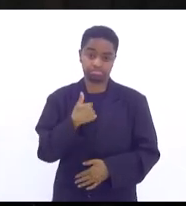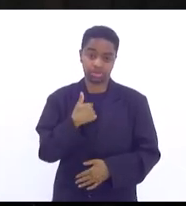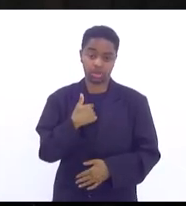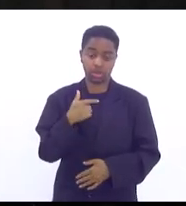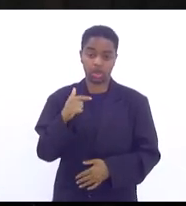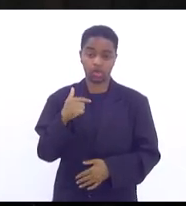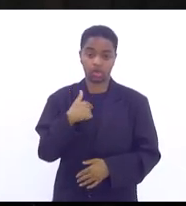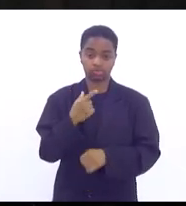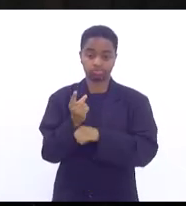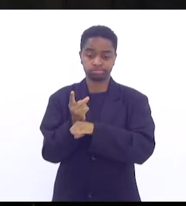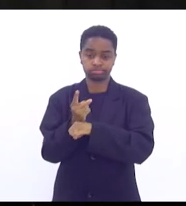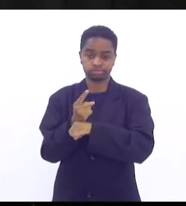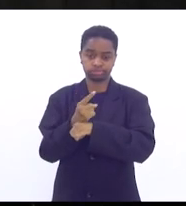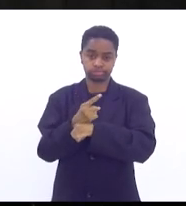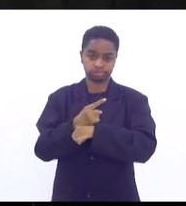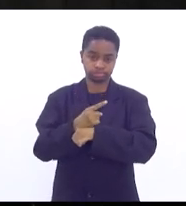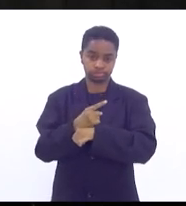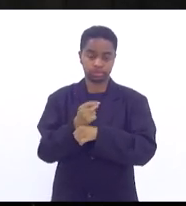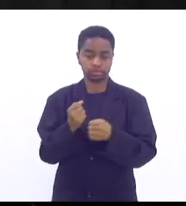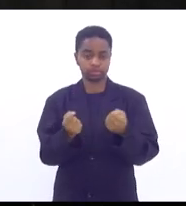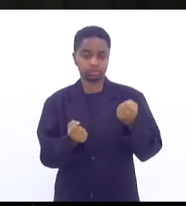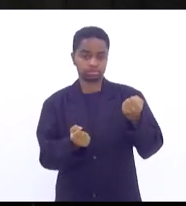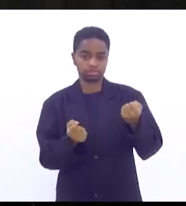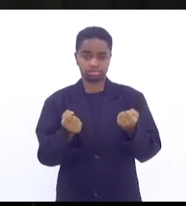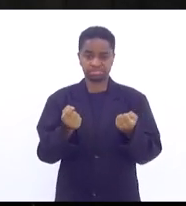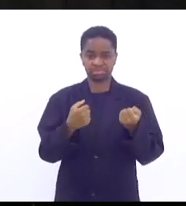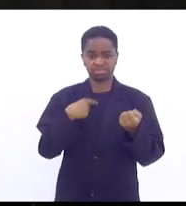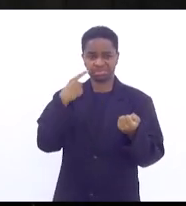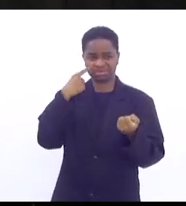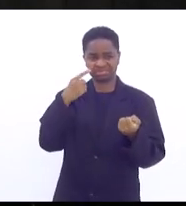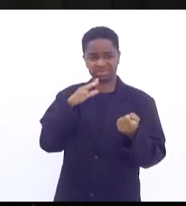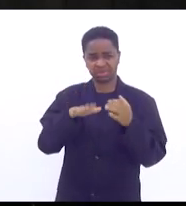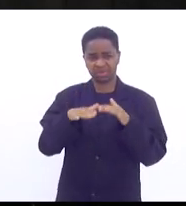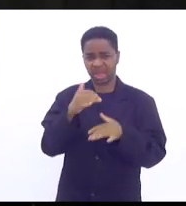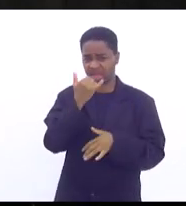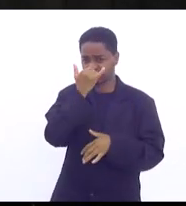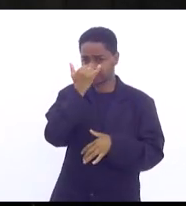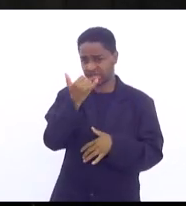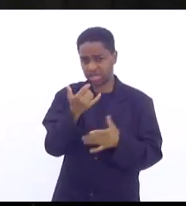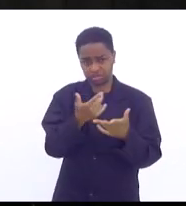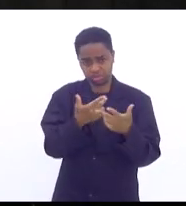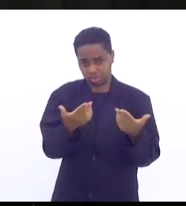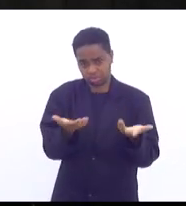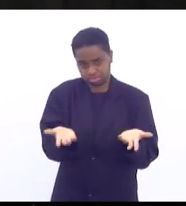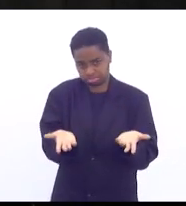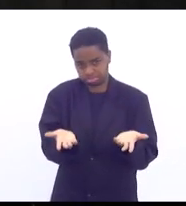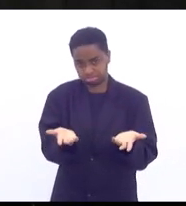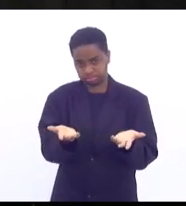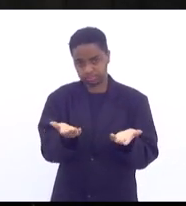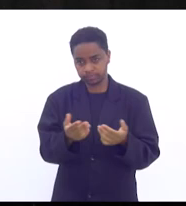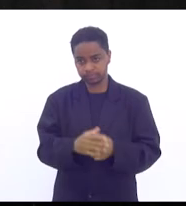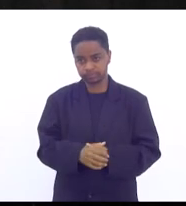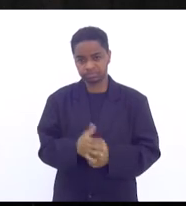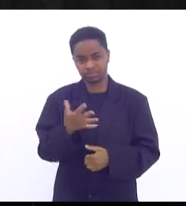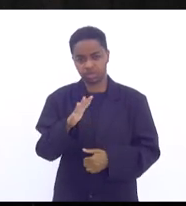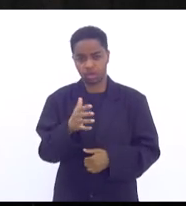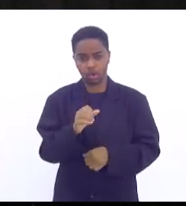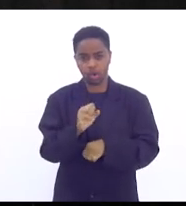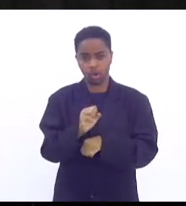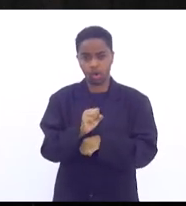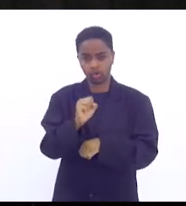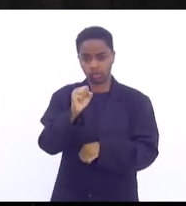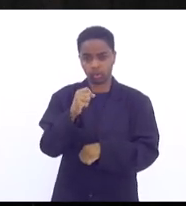carro para saber, será que foi um acidente, alguma coisa nesse sentido, né? Seram umas 8 horas da